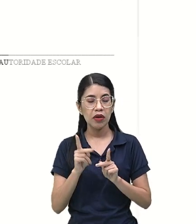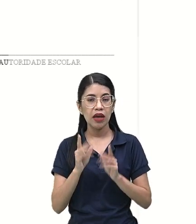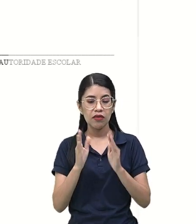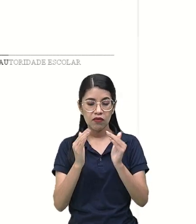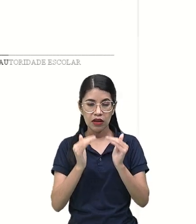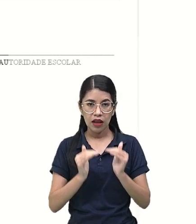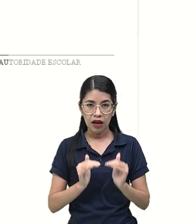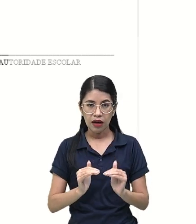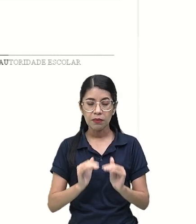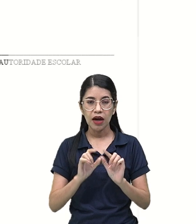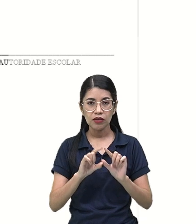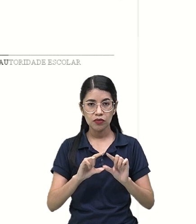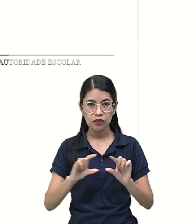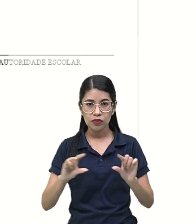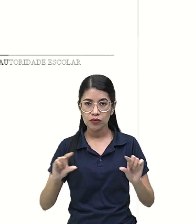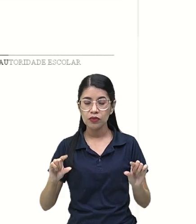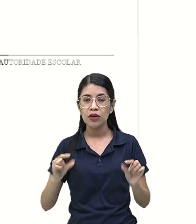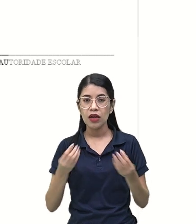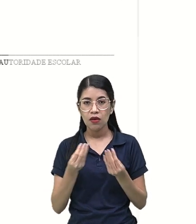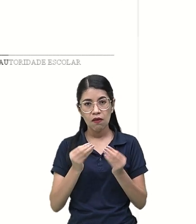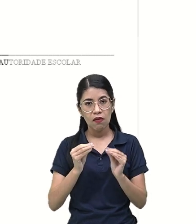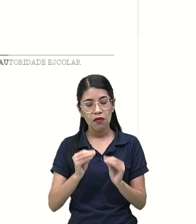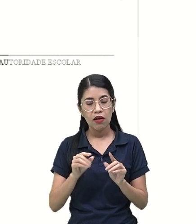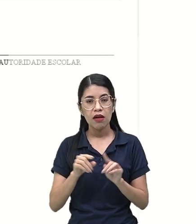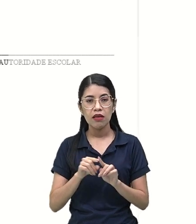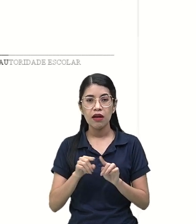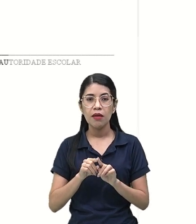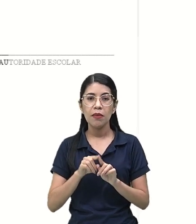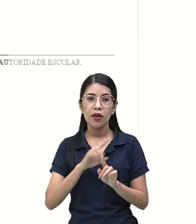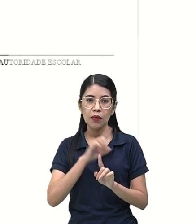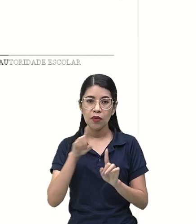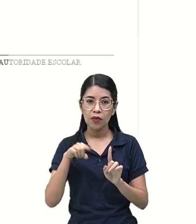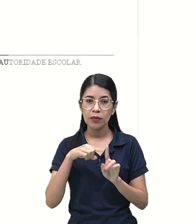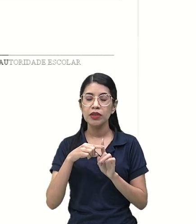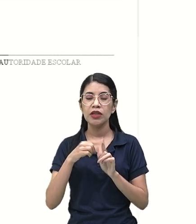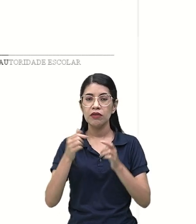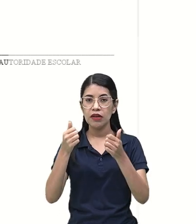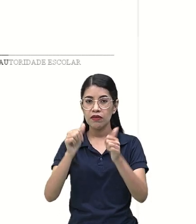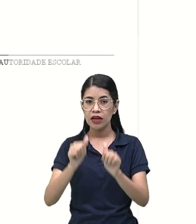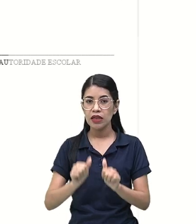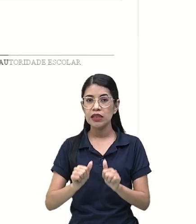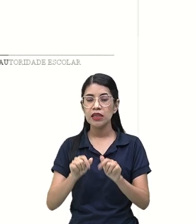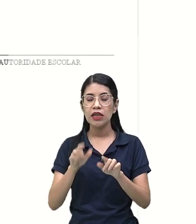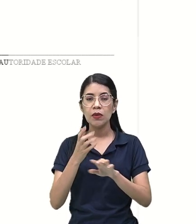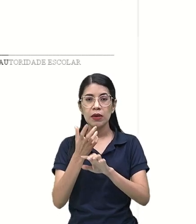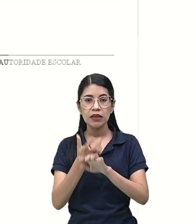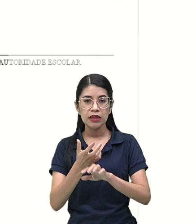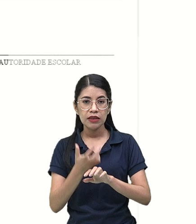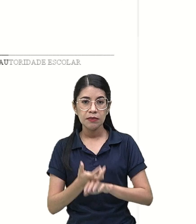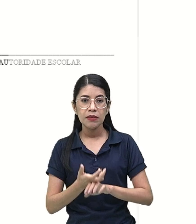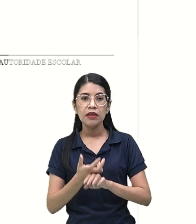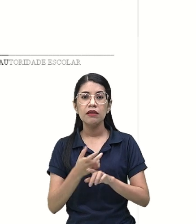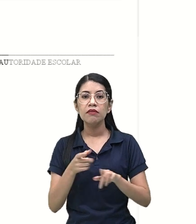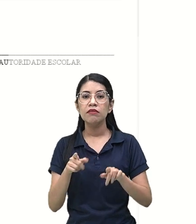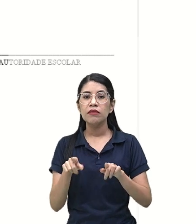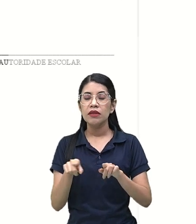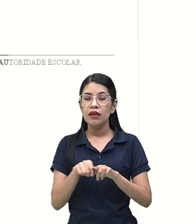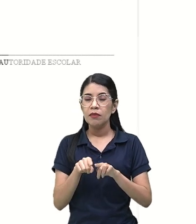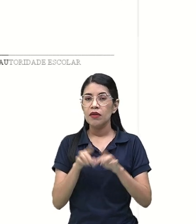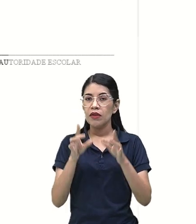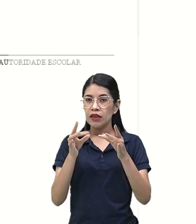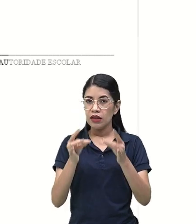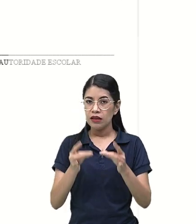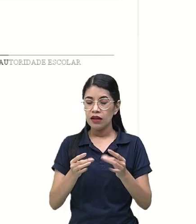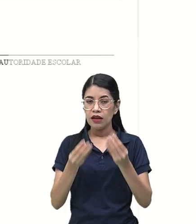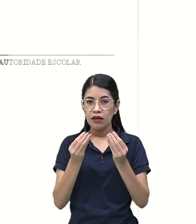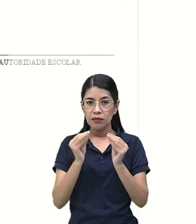observações da mesma forma que estava lá em cima. Objeto de avaliação, aí componente curricular ou